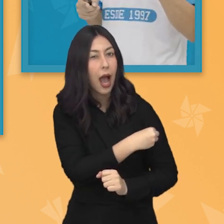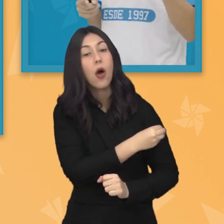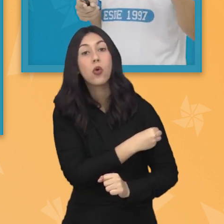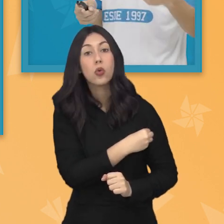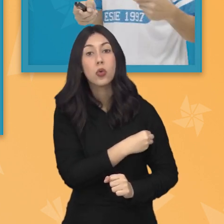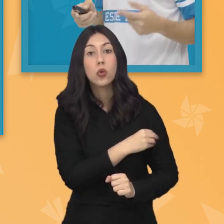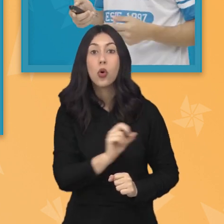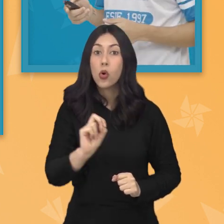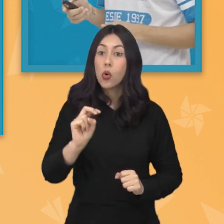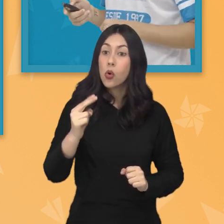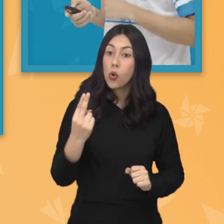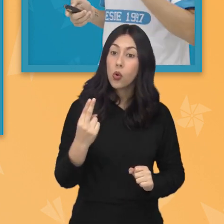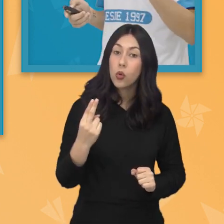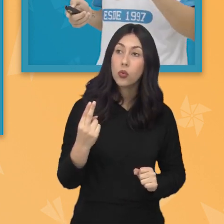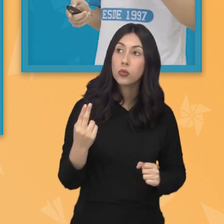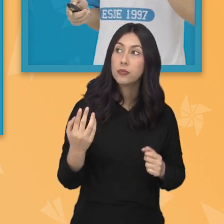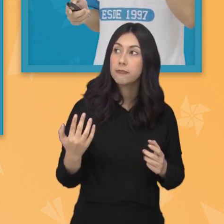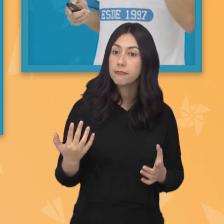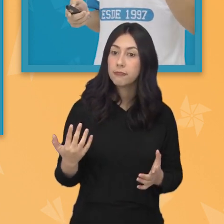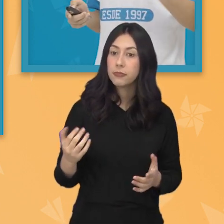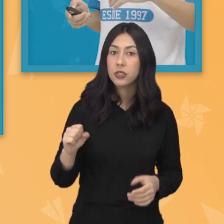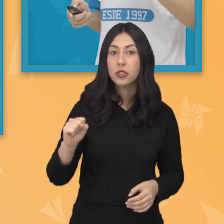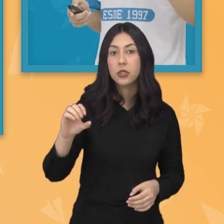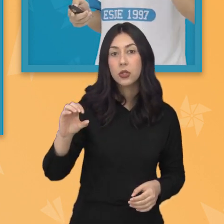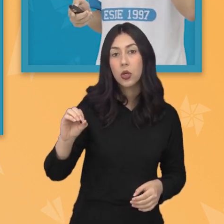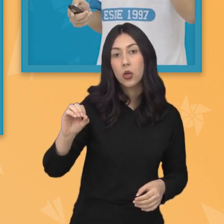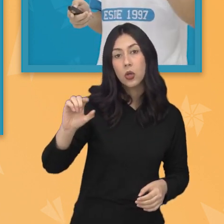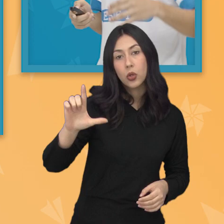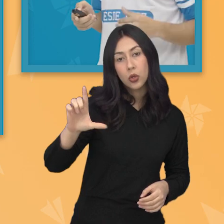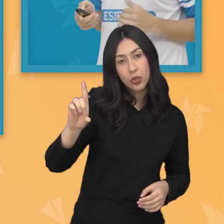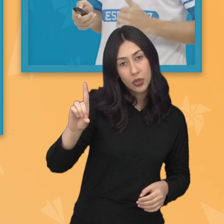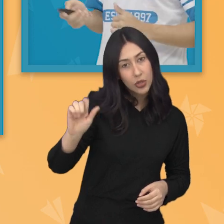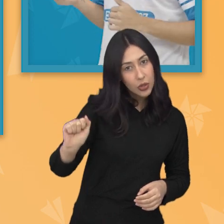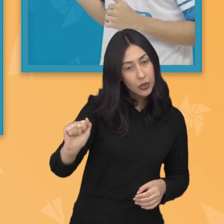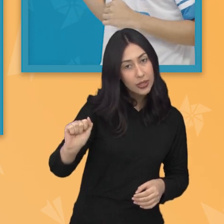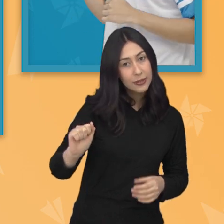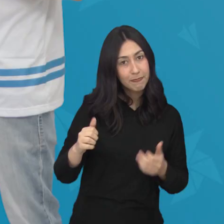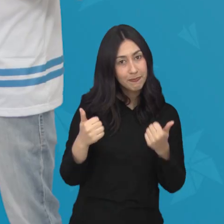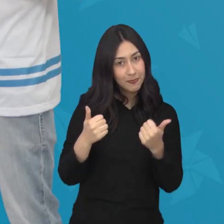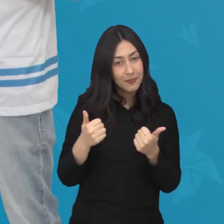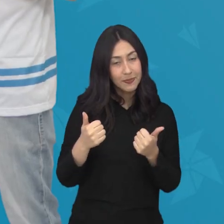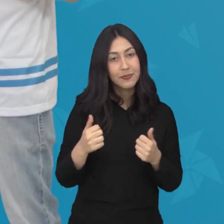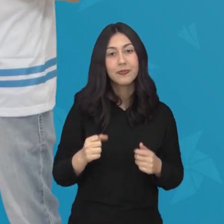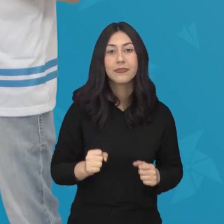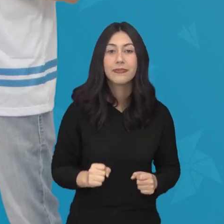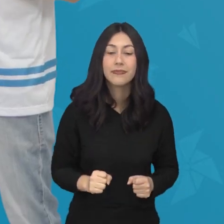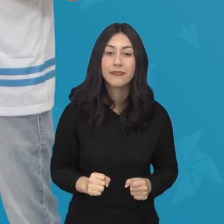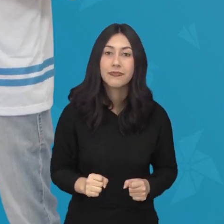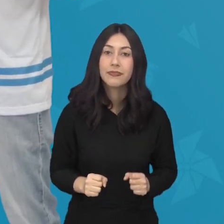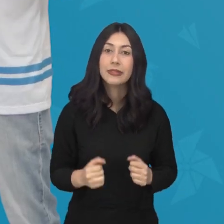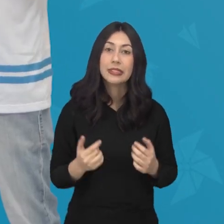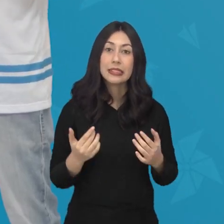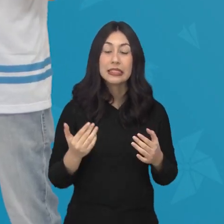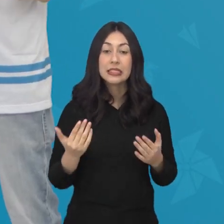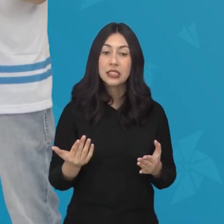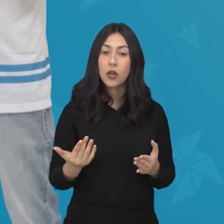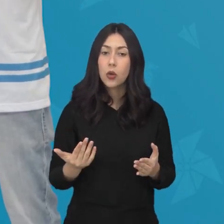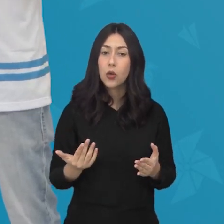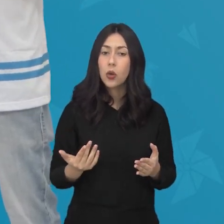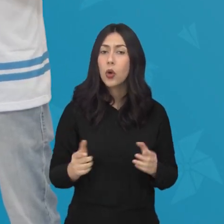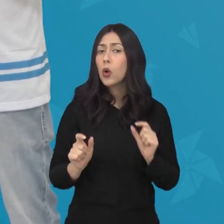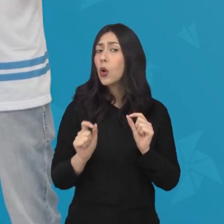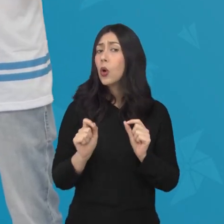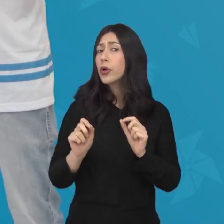ou a solda que a gente usa para soldar ferro, soldar placa eletrônica, tudo bem? Bom, o que diferencia